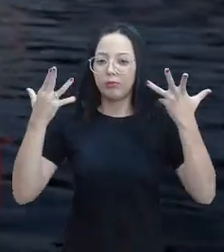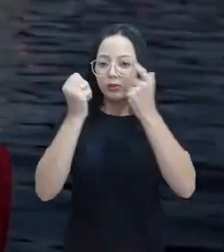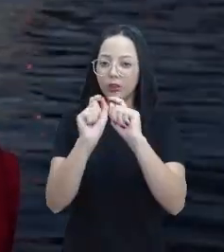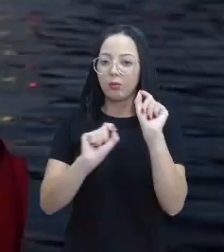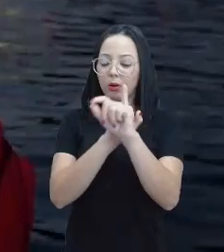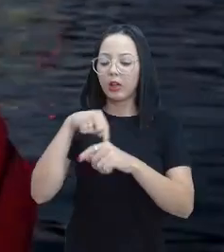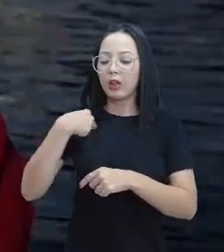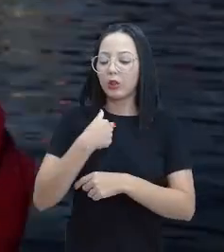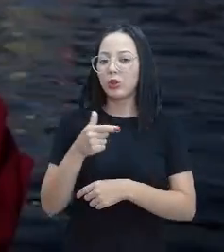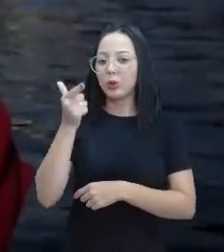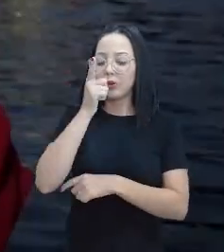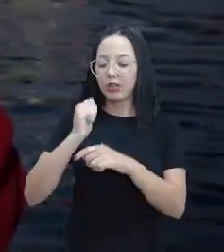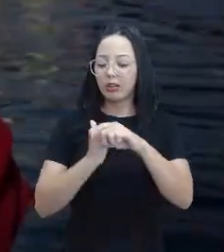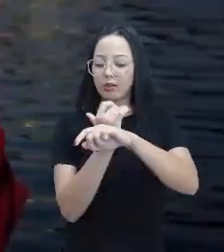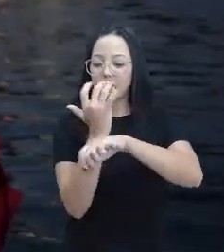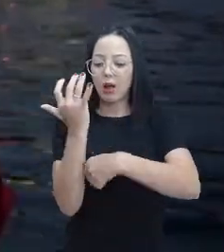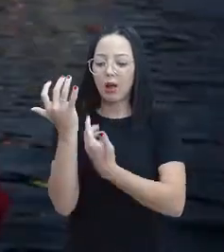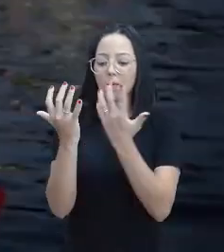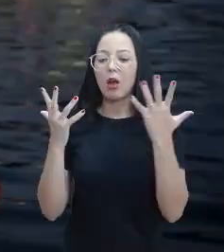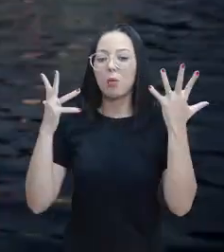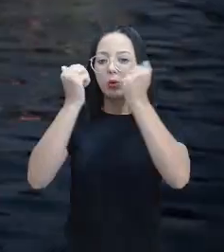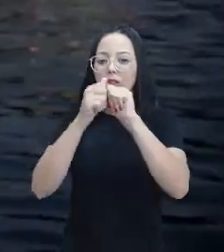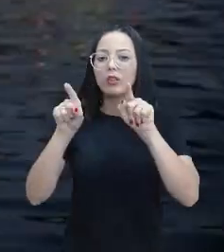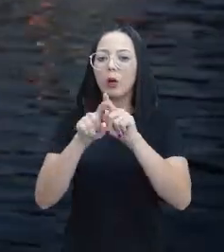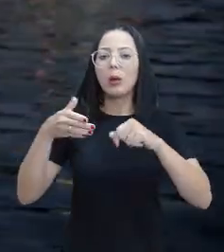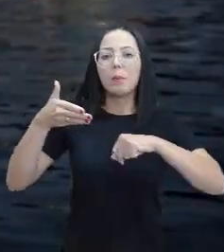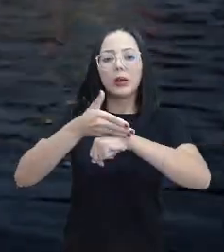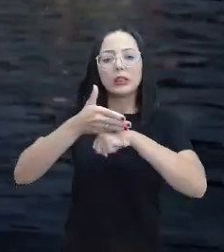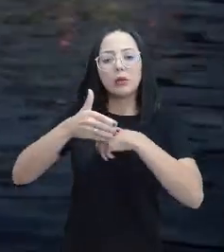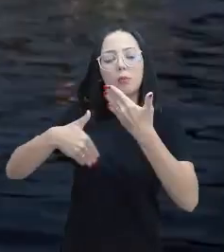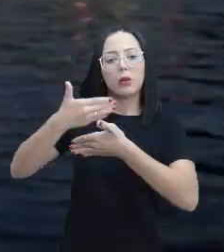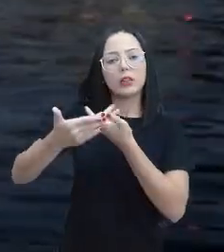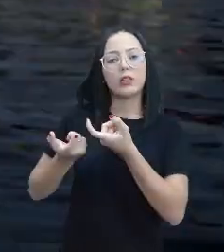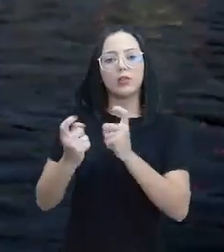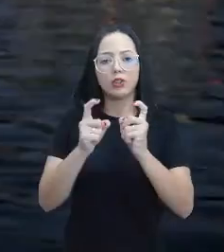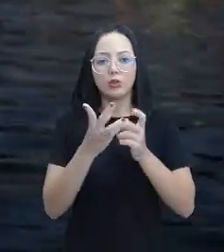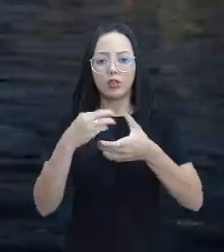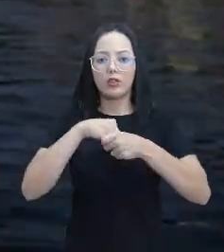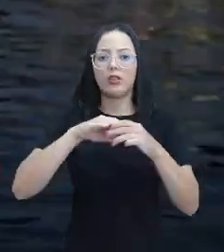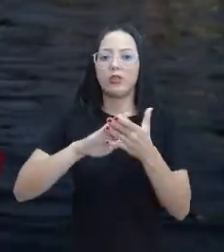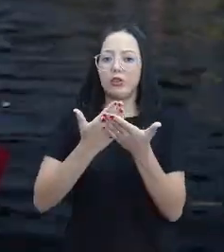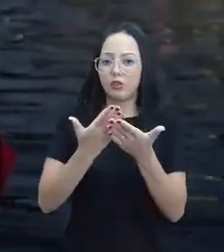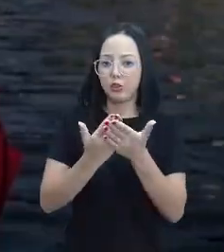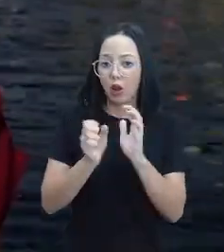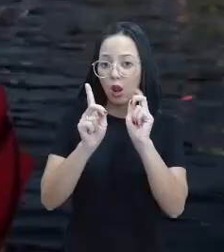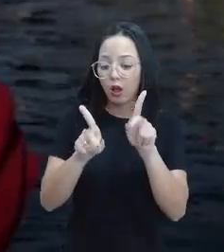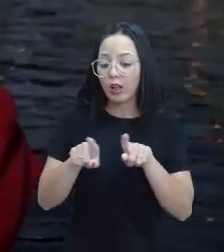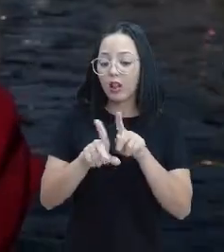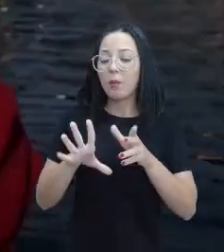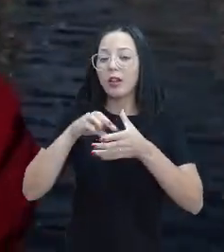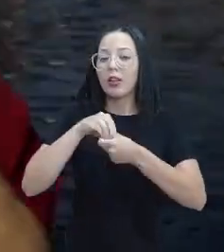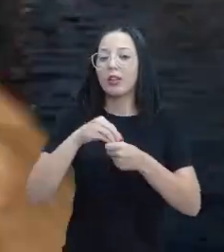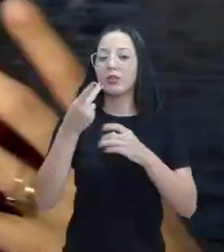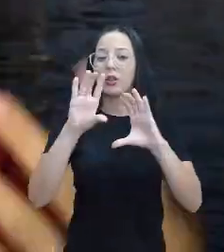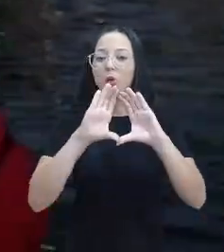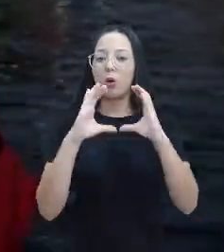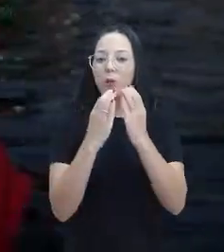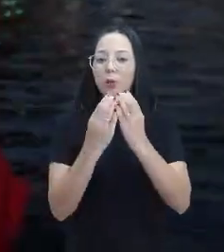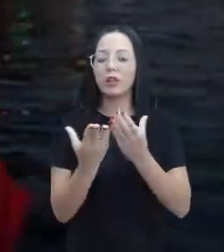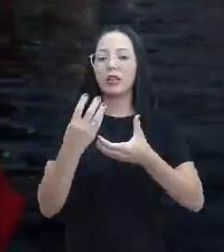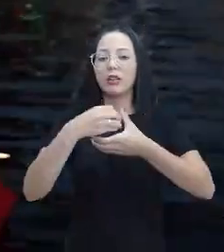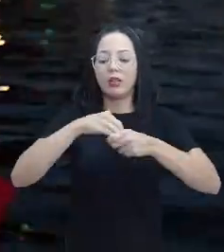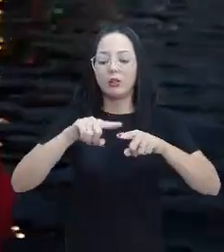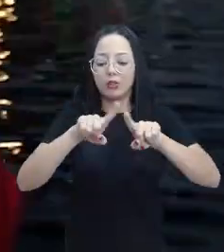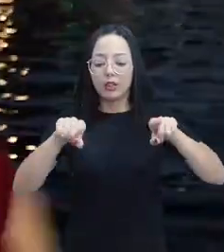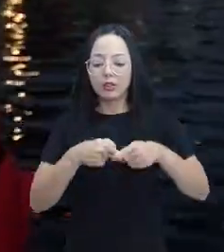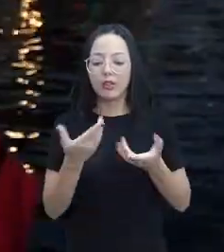conta dessas plantas lindas. E participa dos processos de discussão dentro das escolas, dentro da tua comunidade, dentro da sala